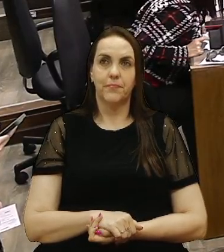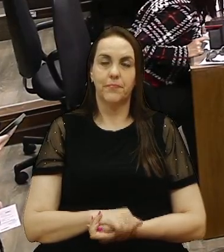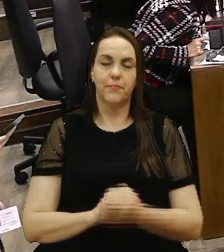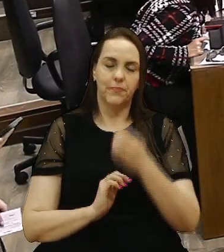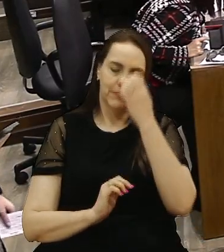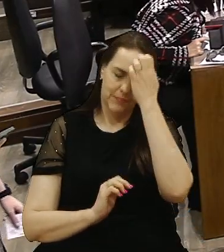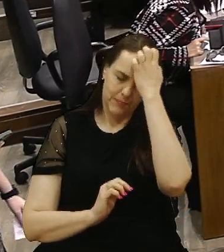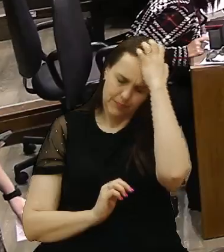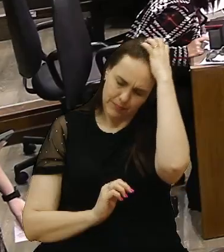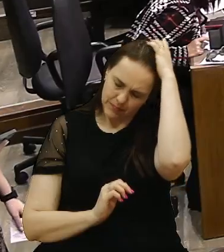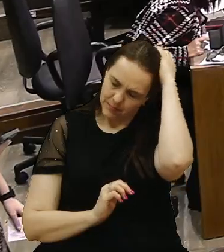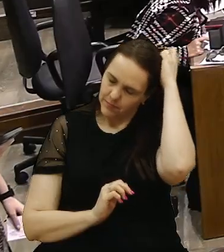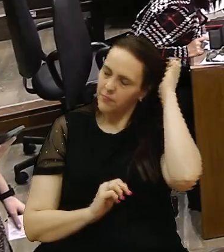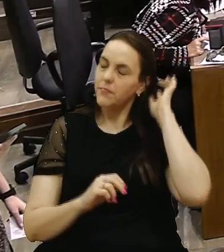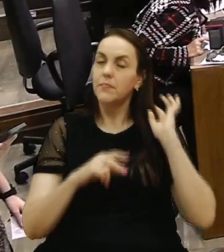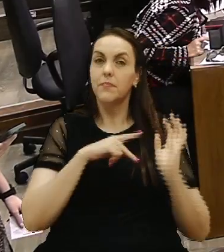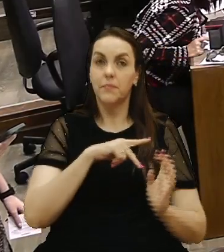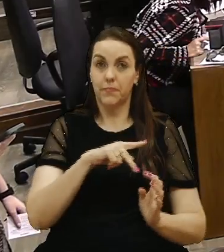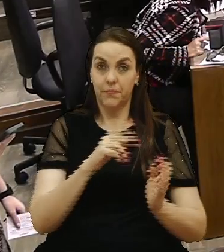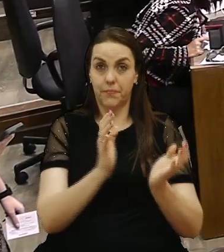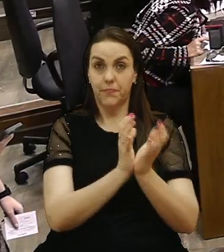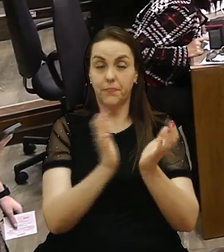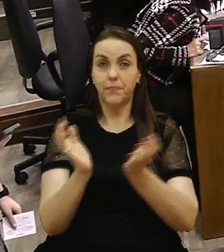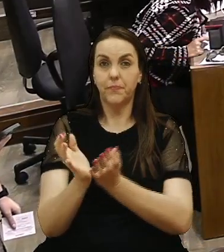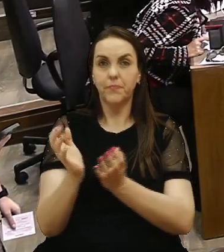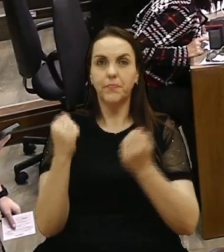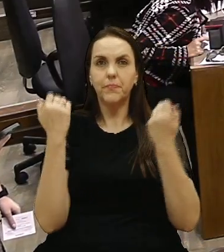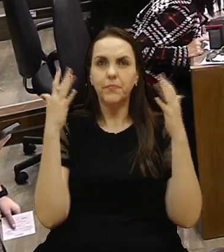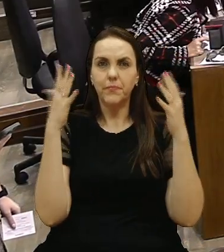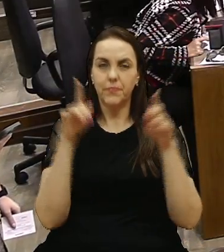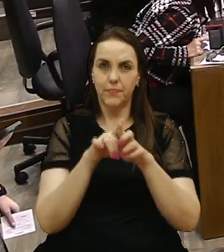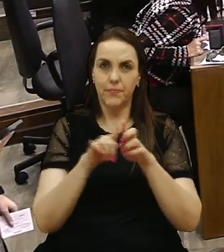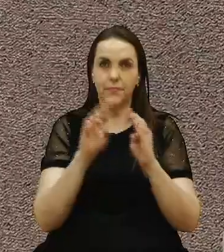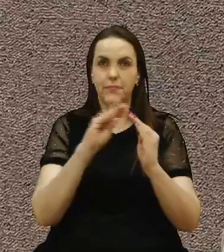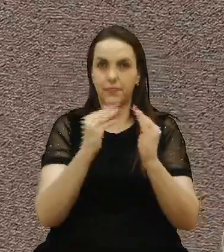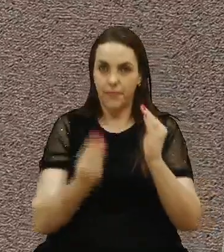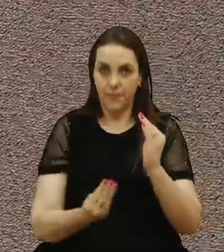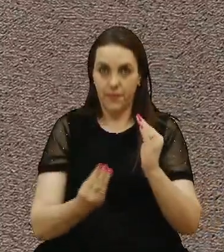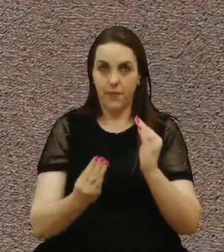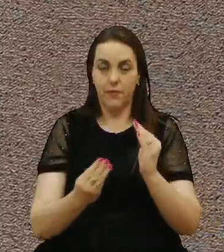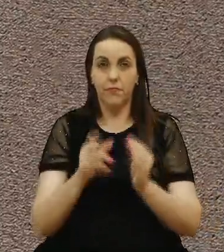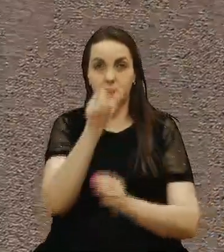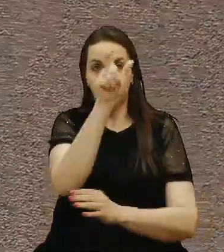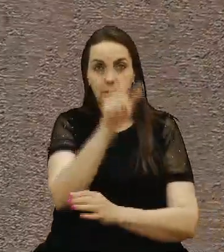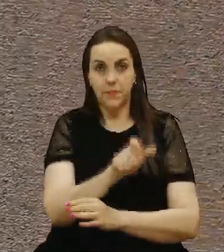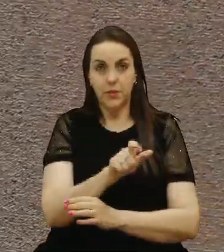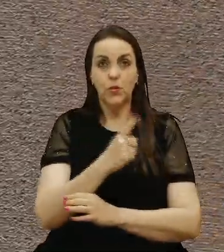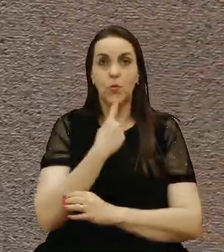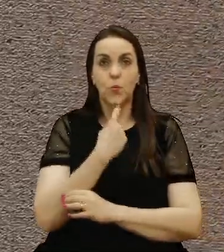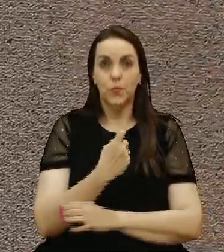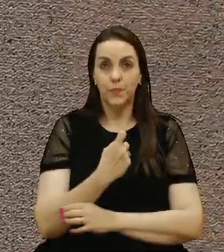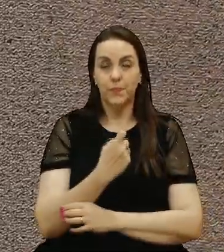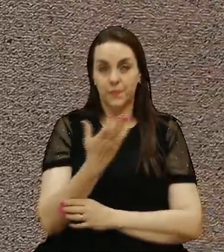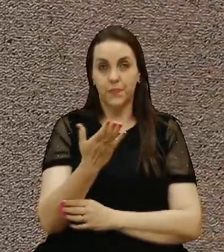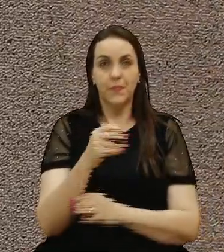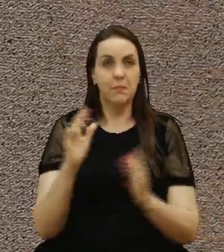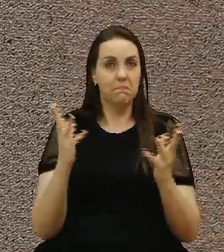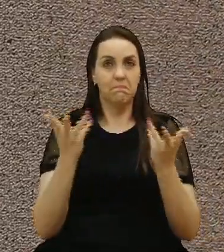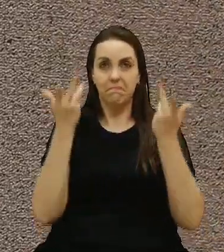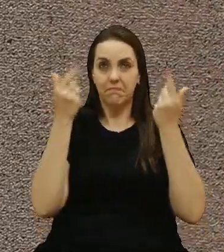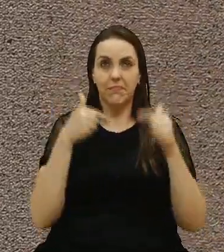Senhor presidente, nobres pares, eu também quero parabenizar o SAMAI, na pessoa do João Wes, pelo excelente trabalho que está